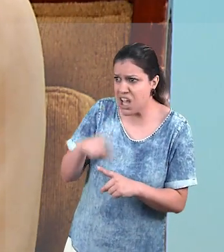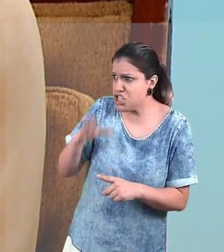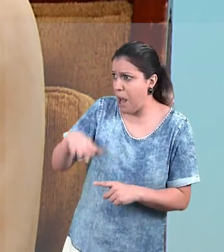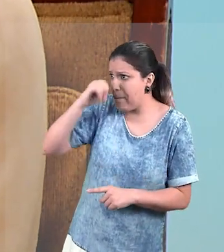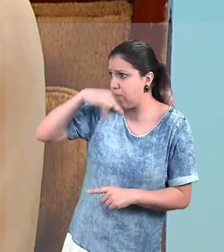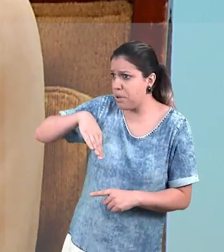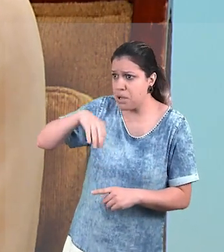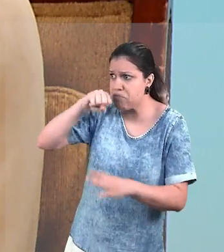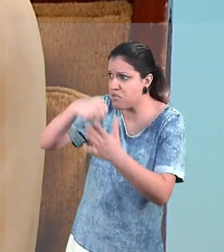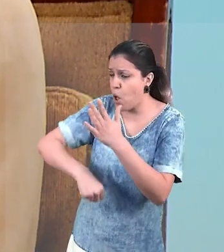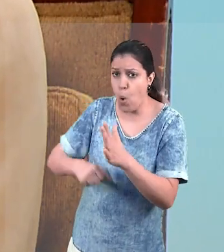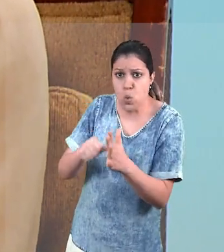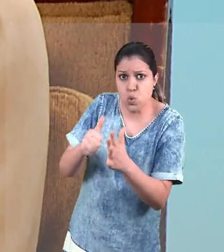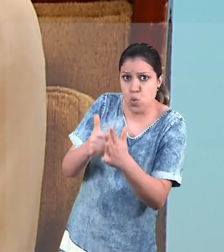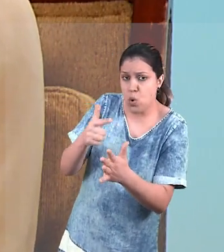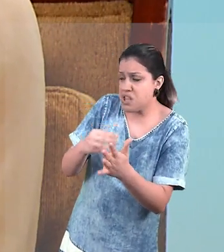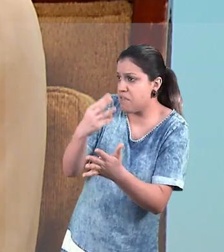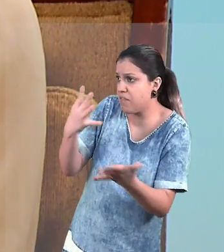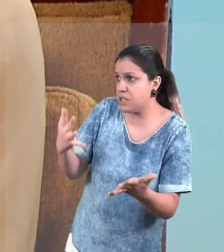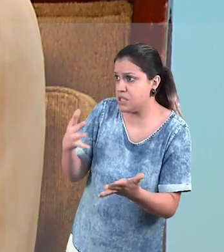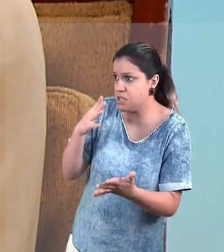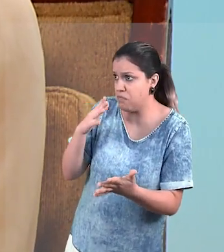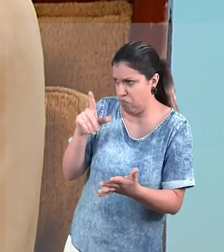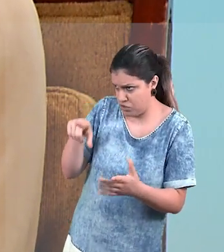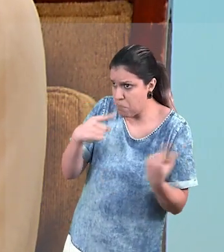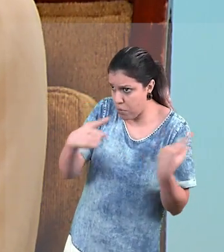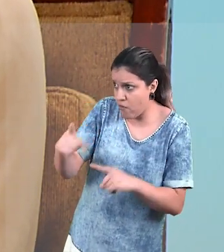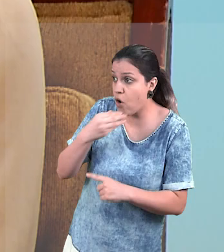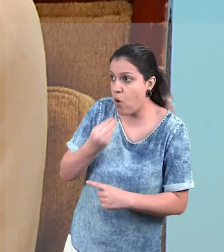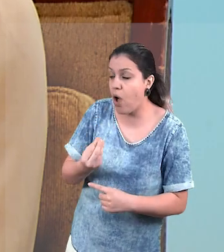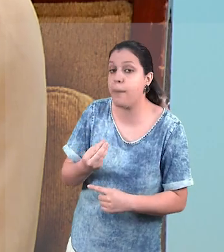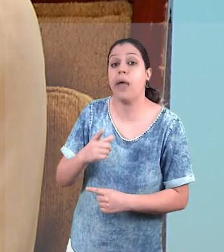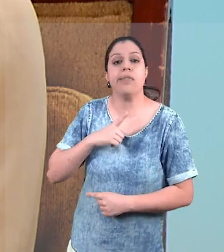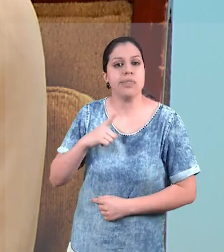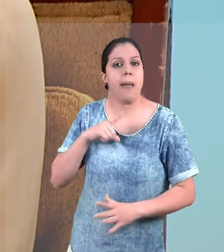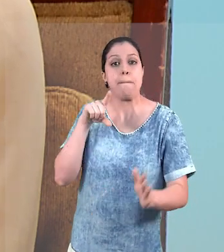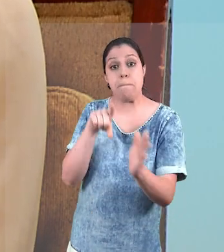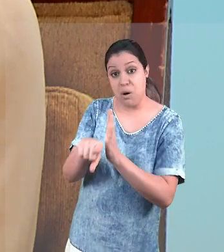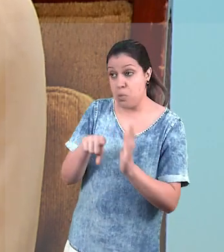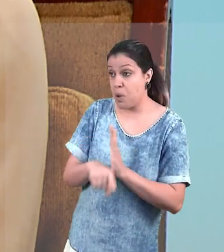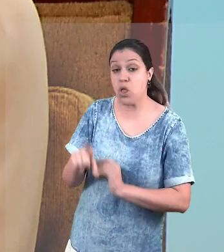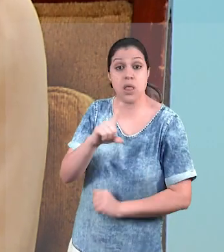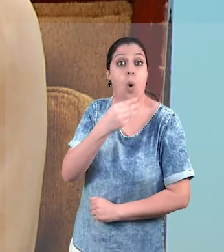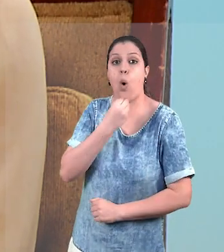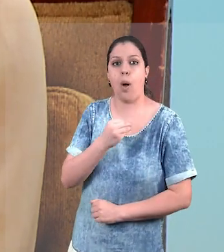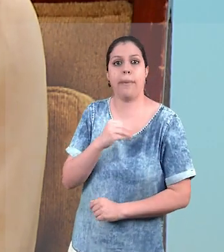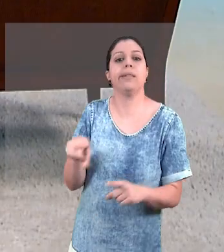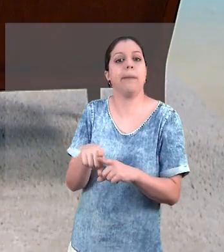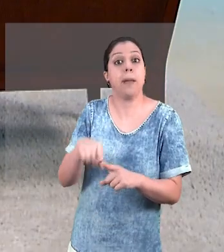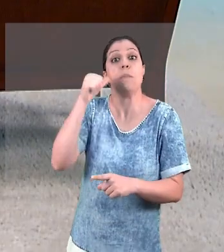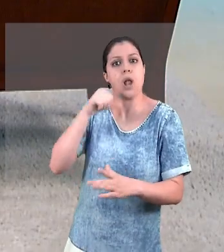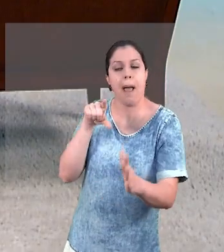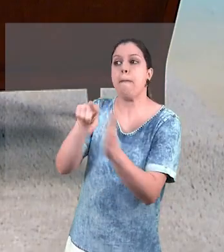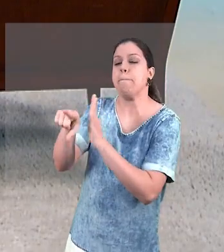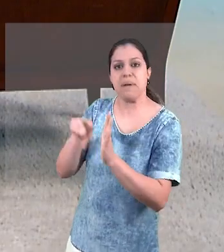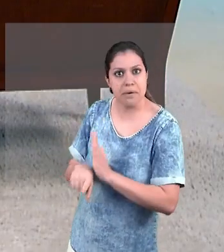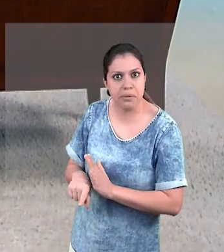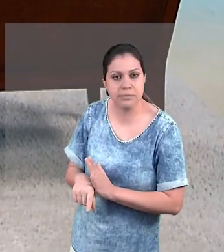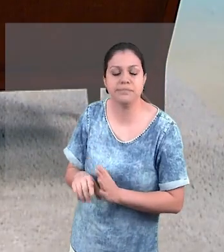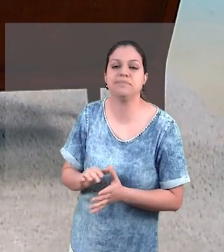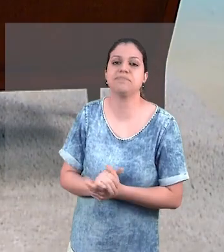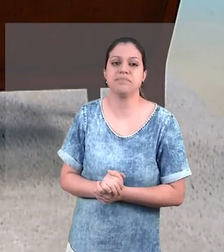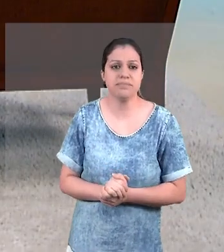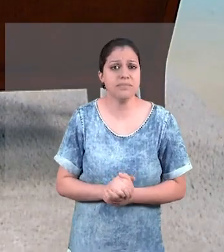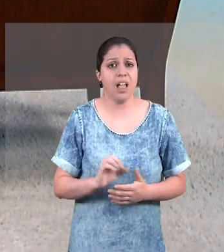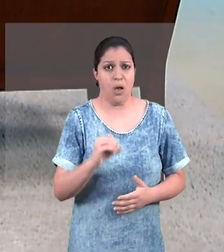vezes? Existem muitas dessas perguntas, e não é só de homens, não, principalmente de mulheres. Isso é comum? Foi